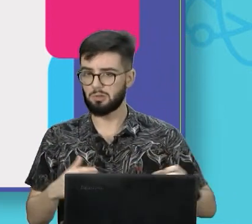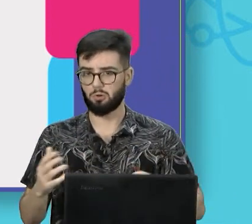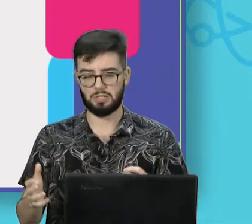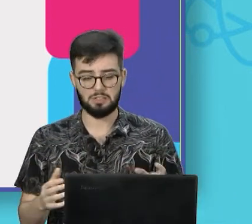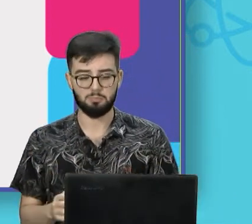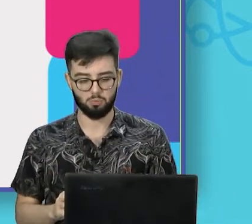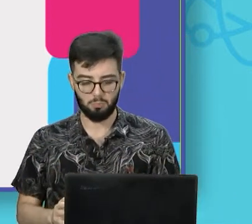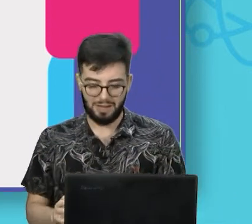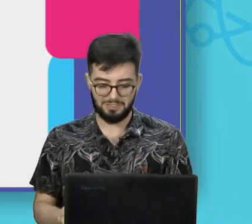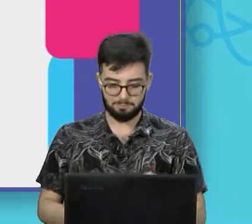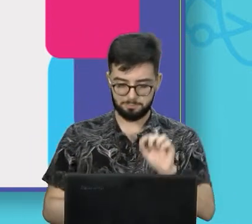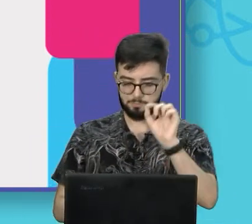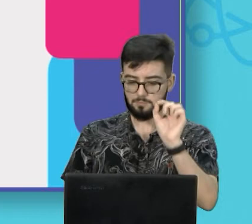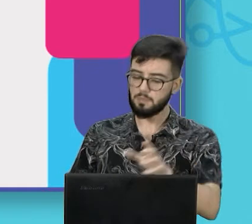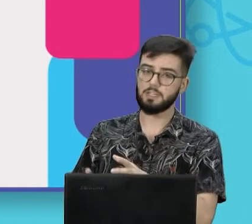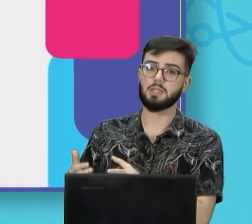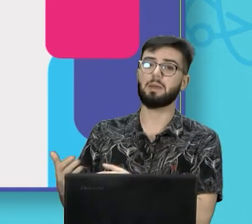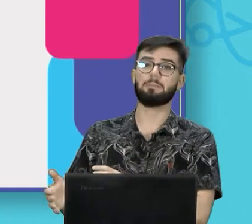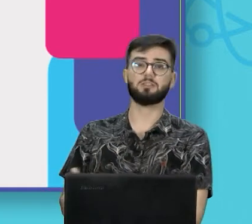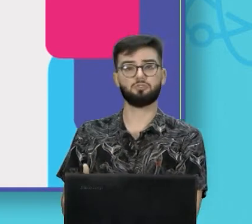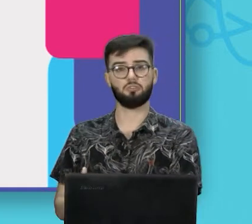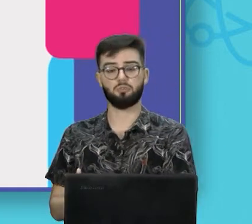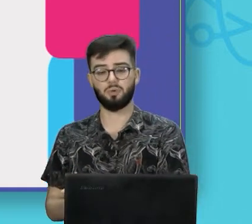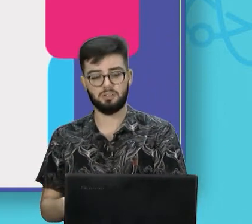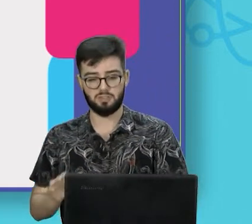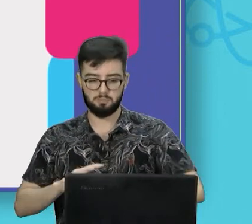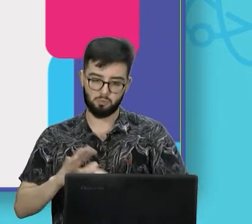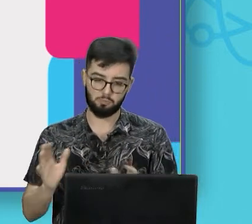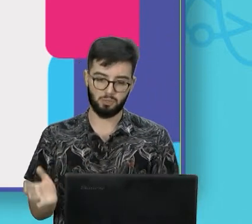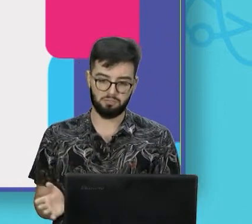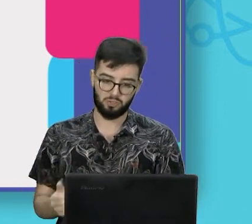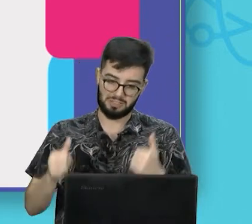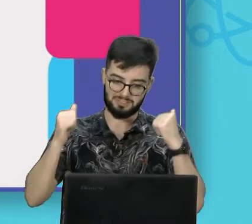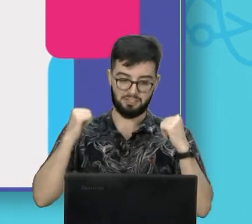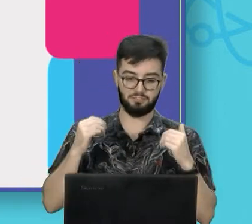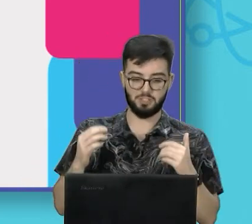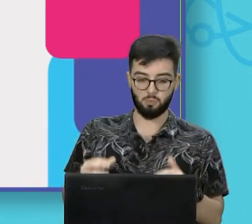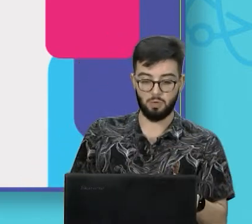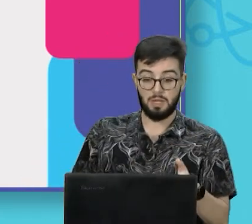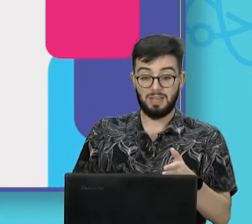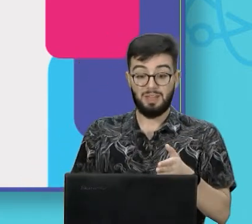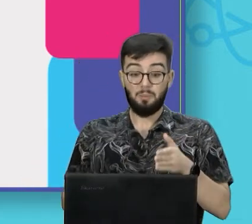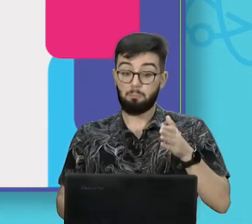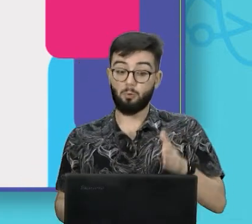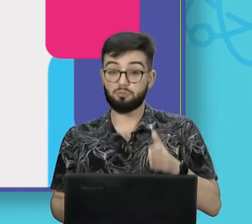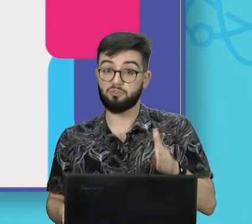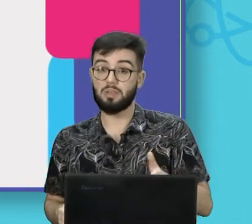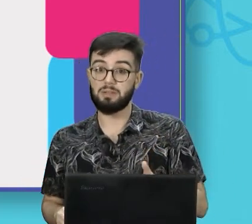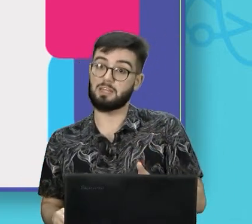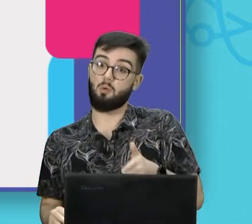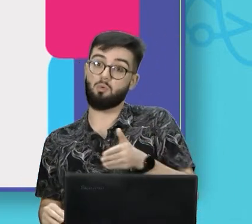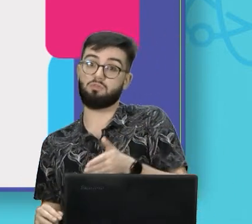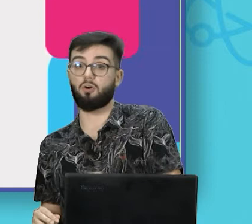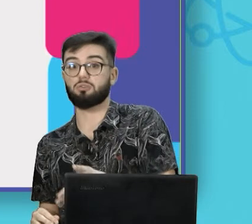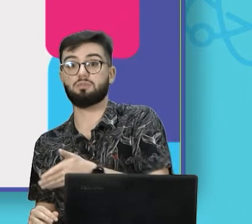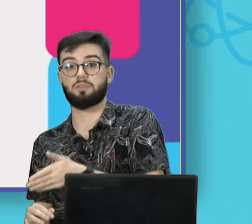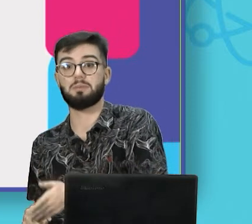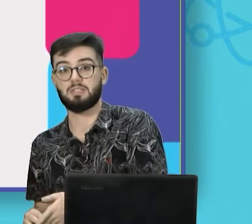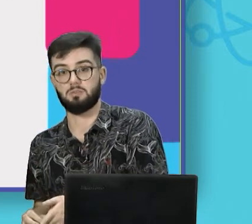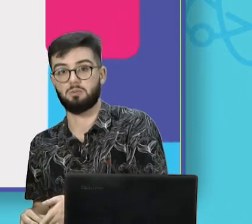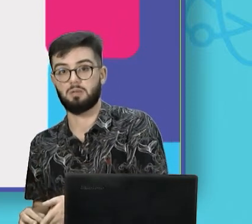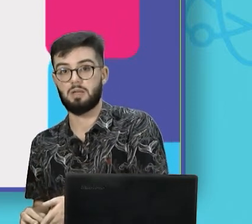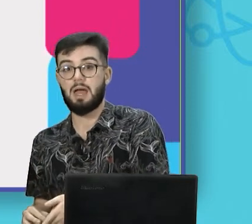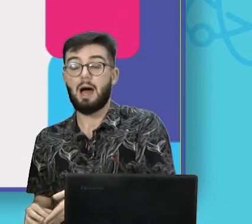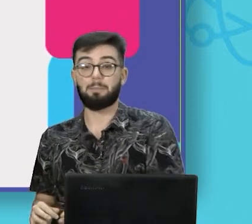política do café-com-leite ao coronelismo e tudo mais e também a partir dos 18 anos né as pessoas podem votar nas era 21 ponto fundamental o